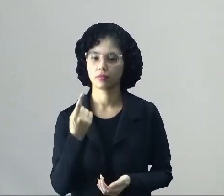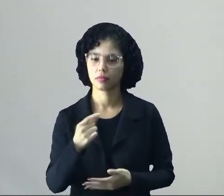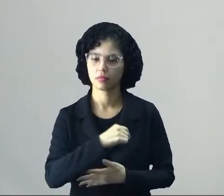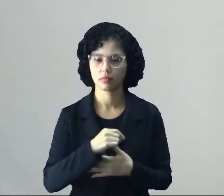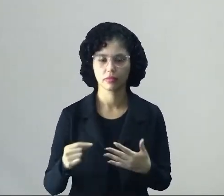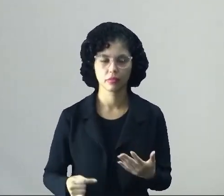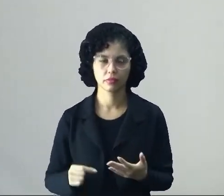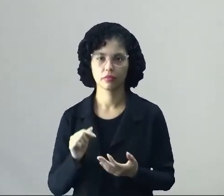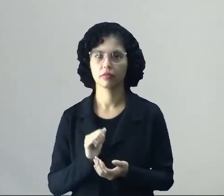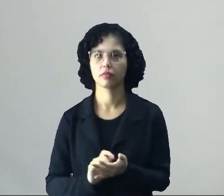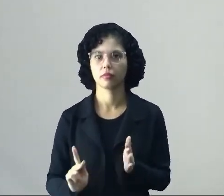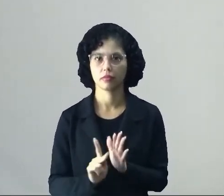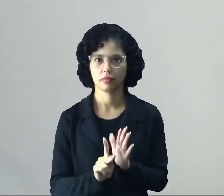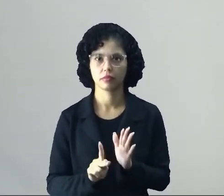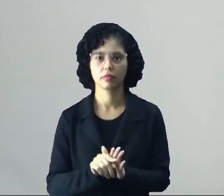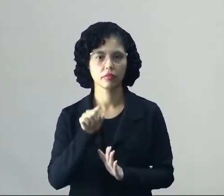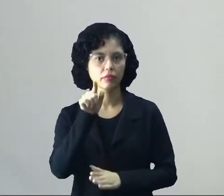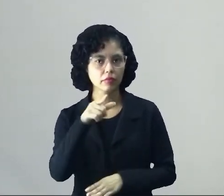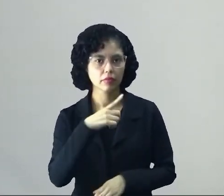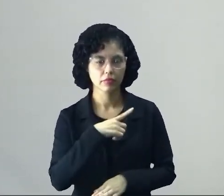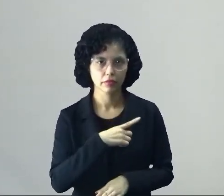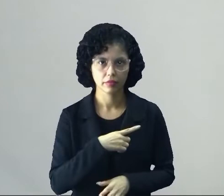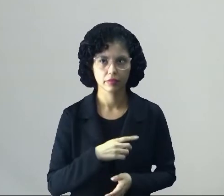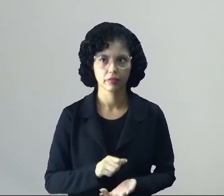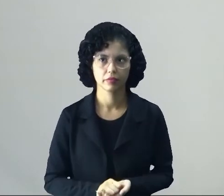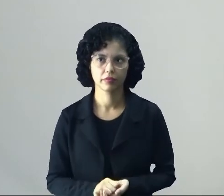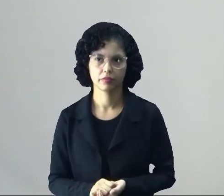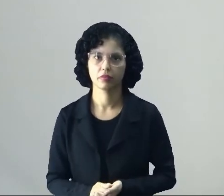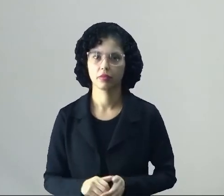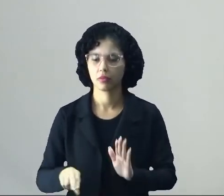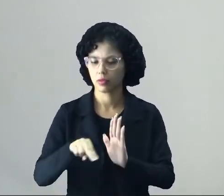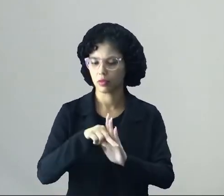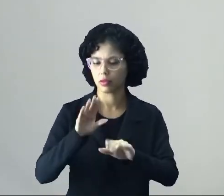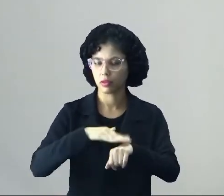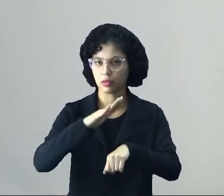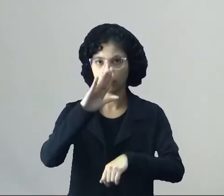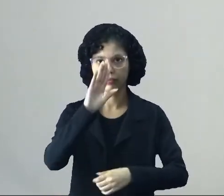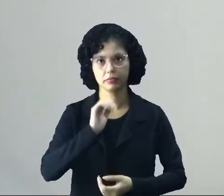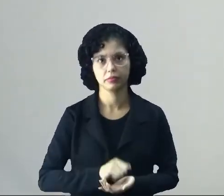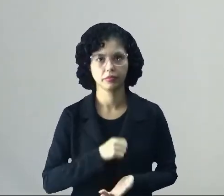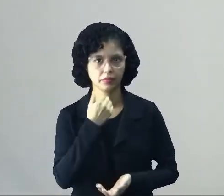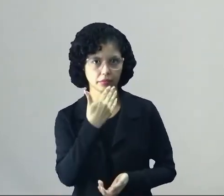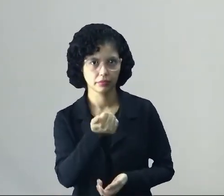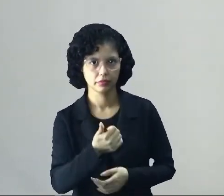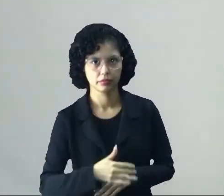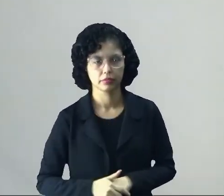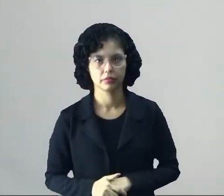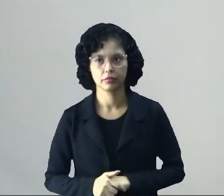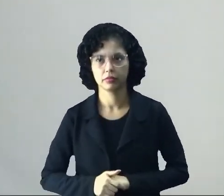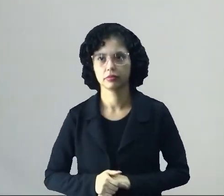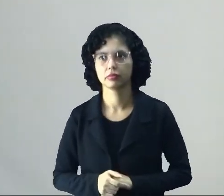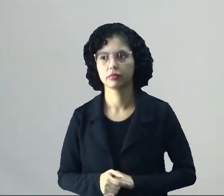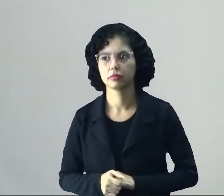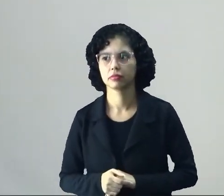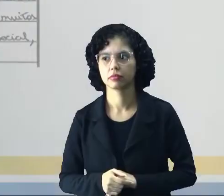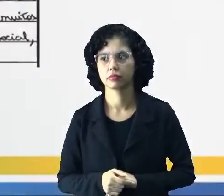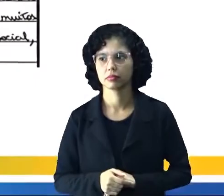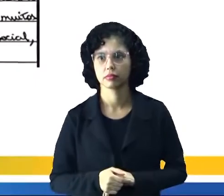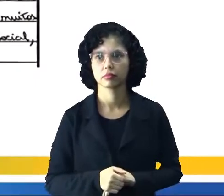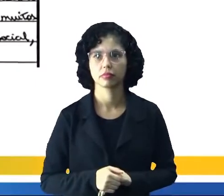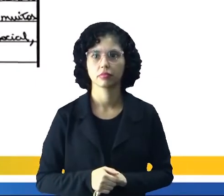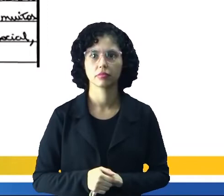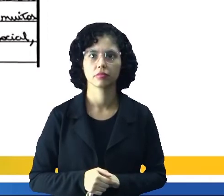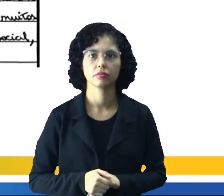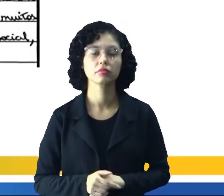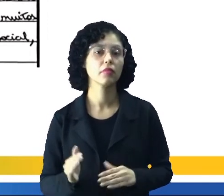elemento desse tipo, né, para que você atinja ali a nota máxima nessa competência, tá bom? Vamos ler? E aqui